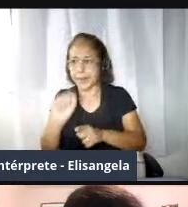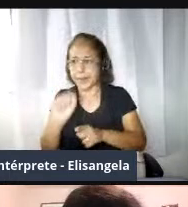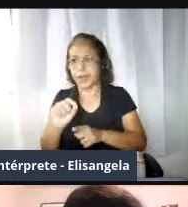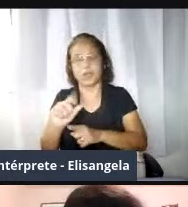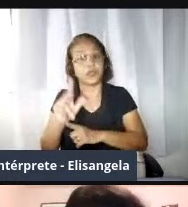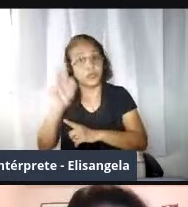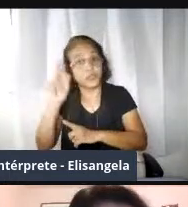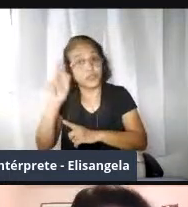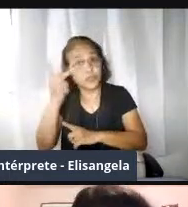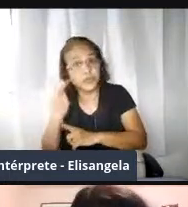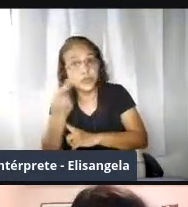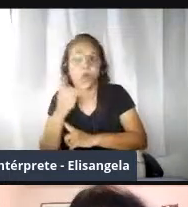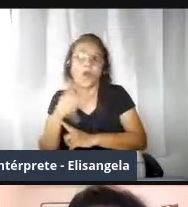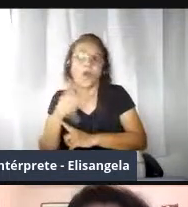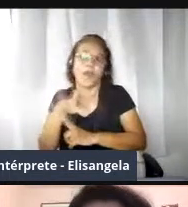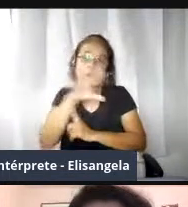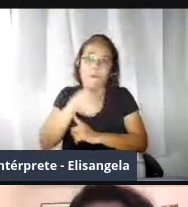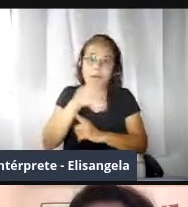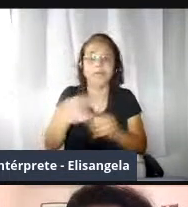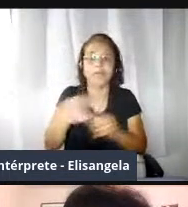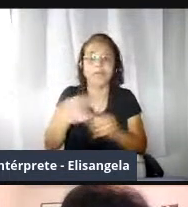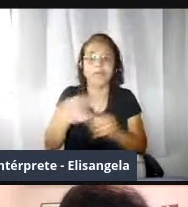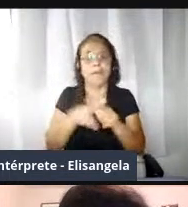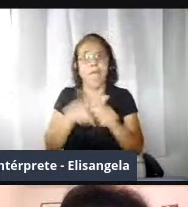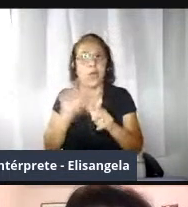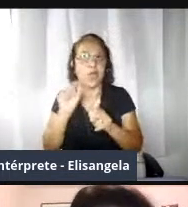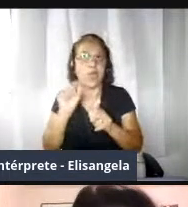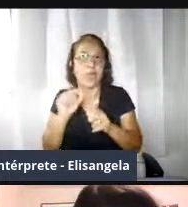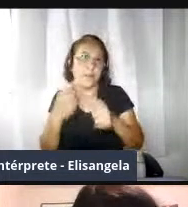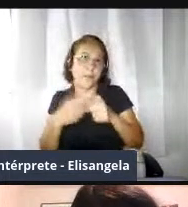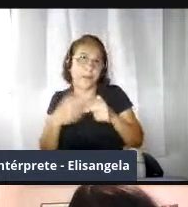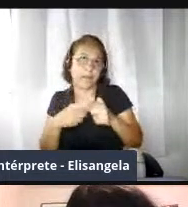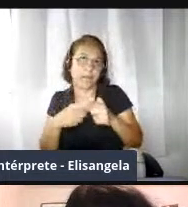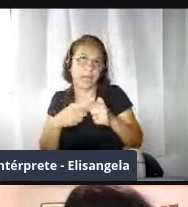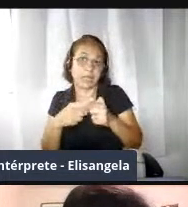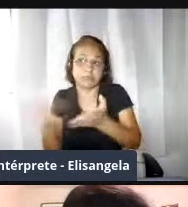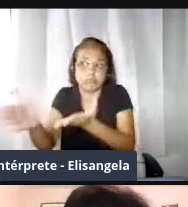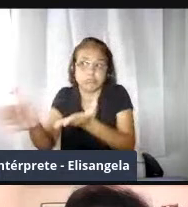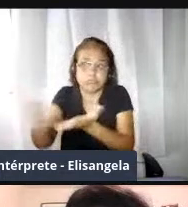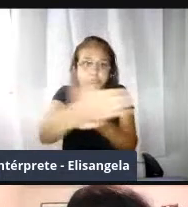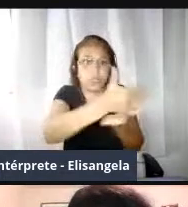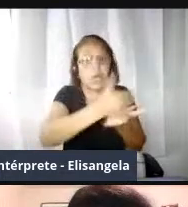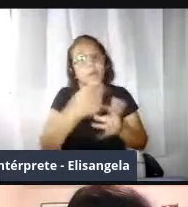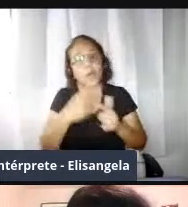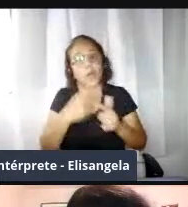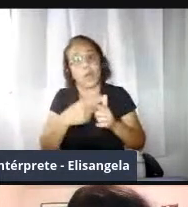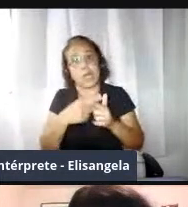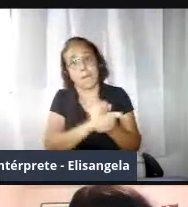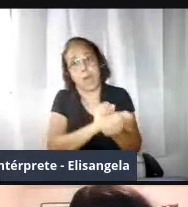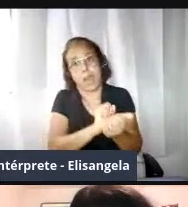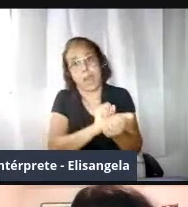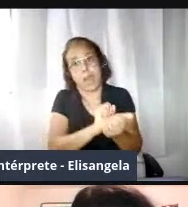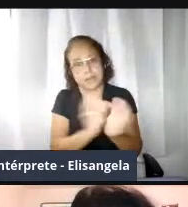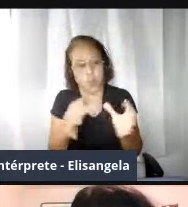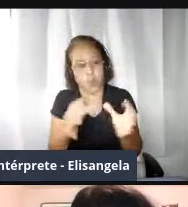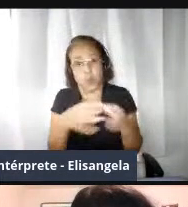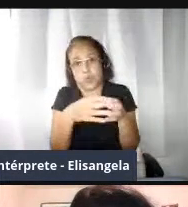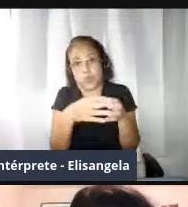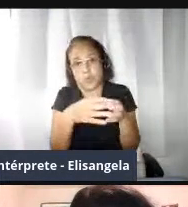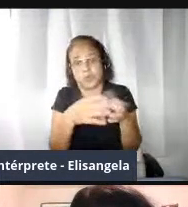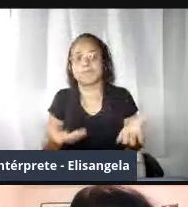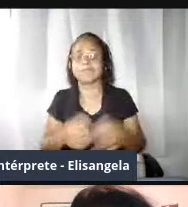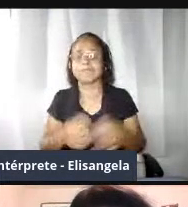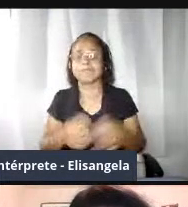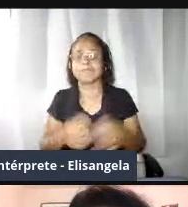recolhidos, né, justamente por causa do centenário da abolição. Eu não vou ler tudo, mas esse documento é o que dá nome